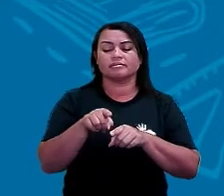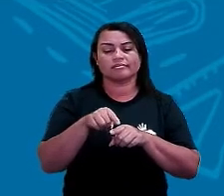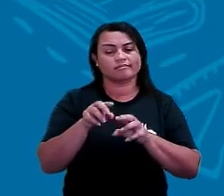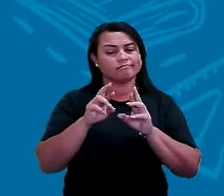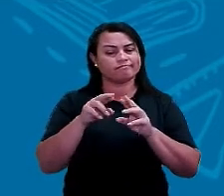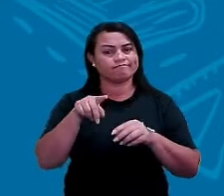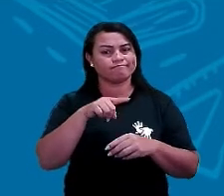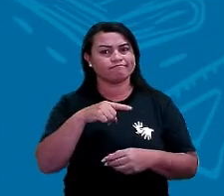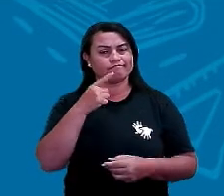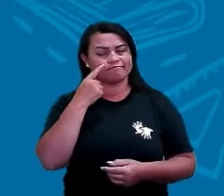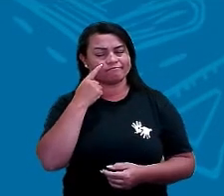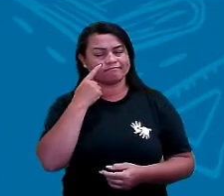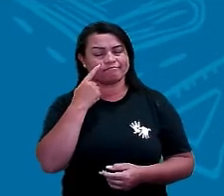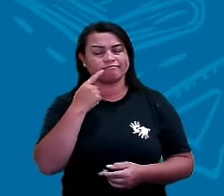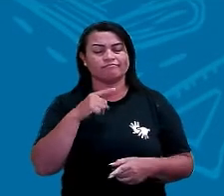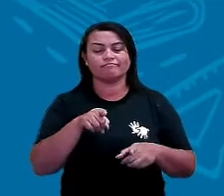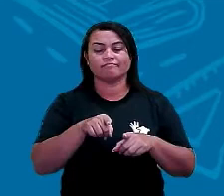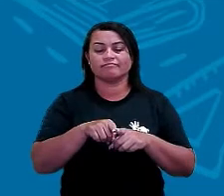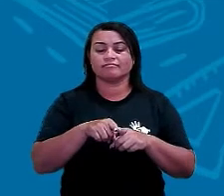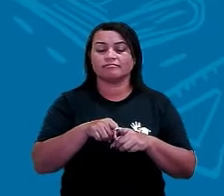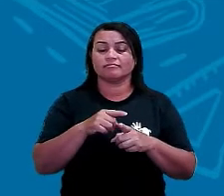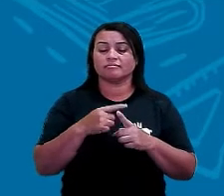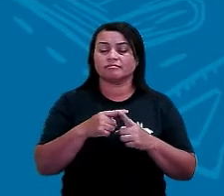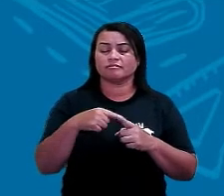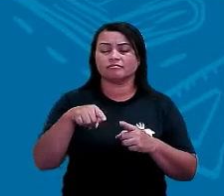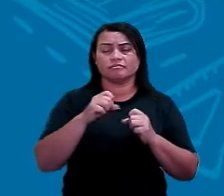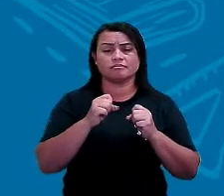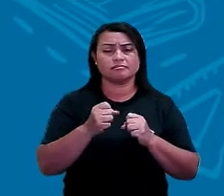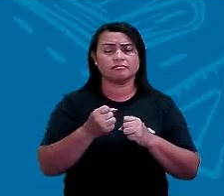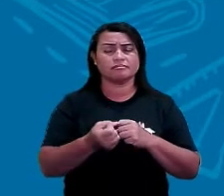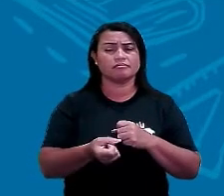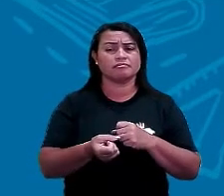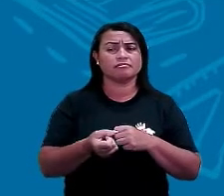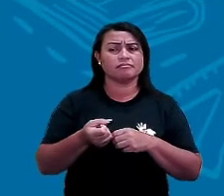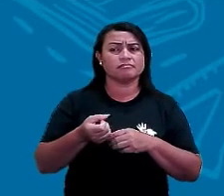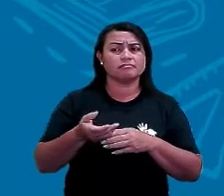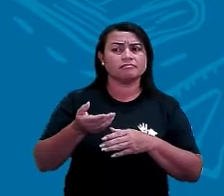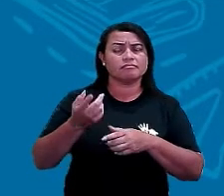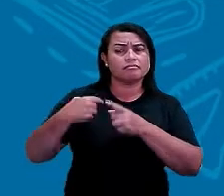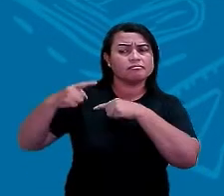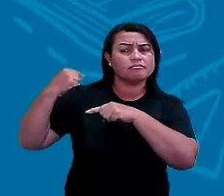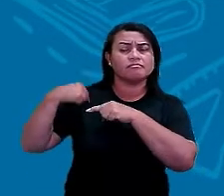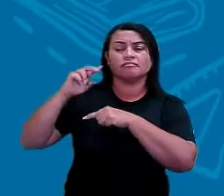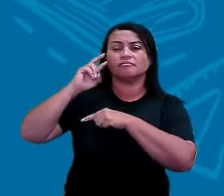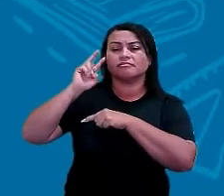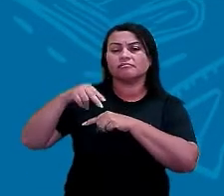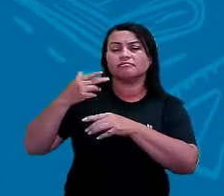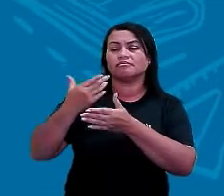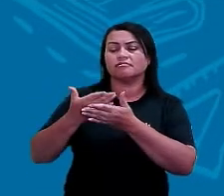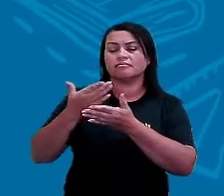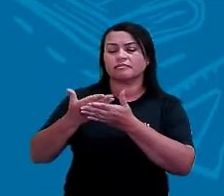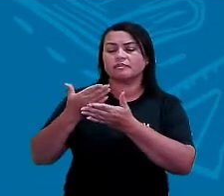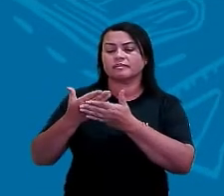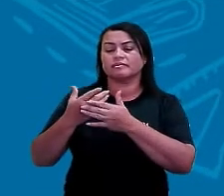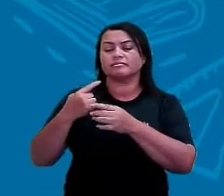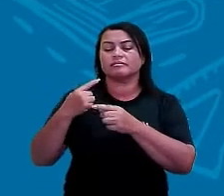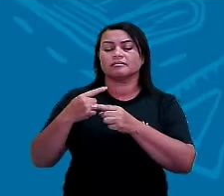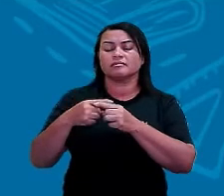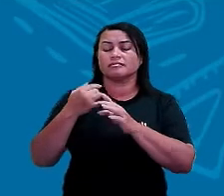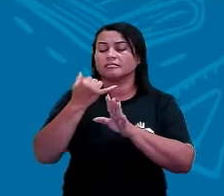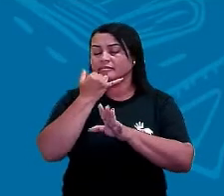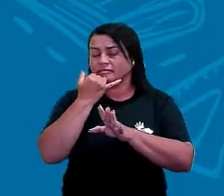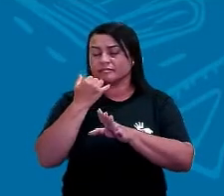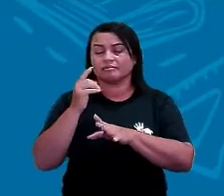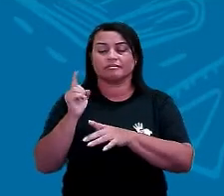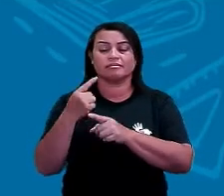vocês tenham assistido, porque quem não assistiu, volta lá e dá uma procuradinha para ver essa aula do porquê, ou desculpa,